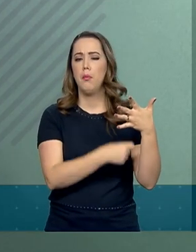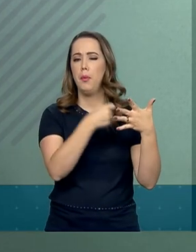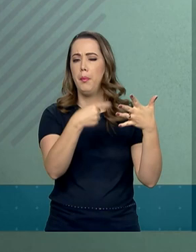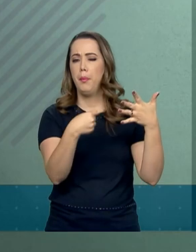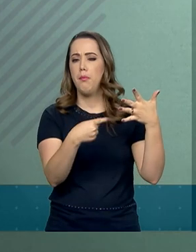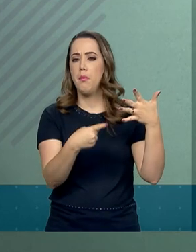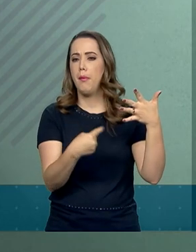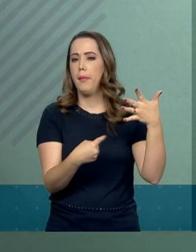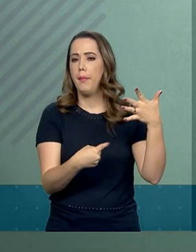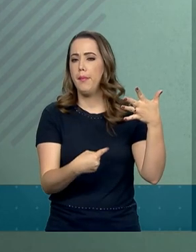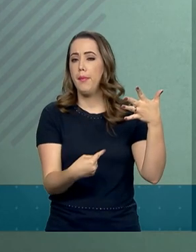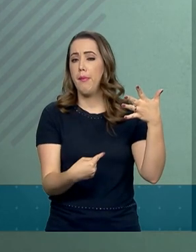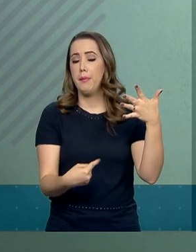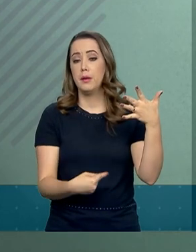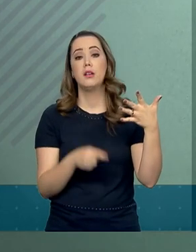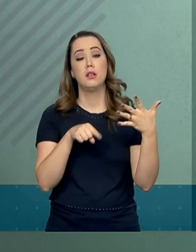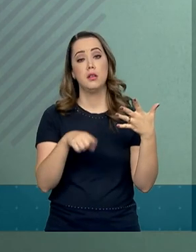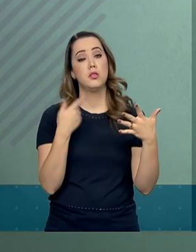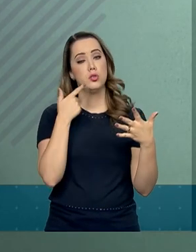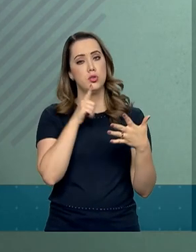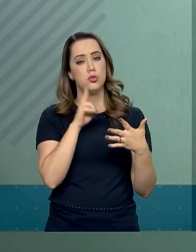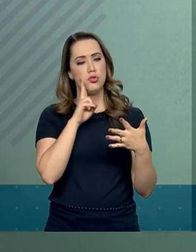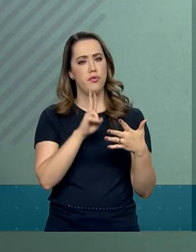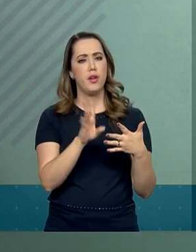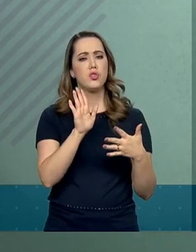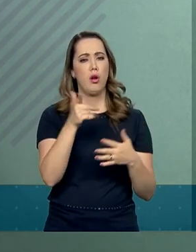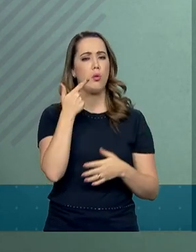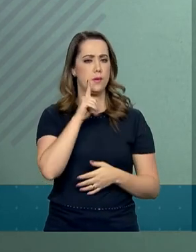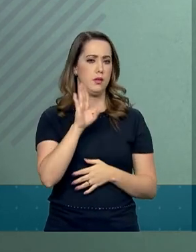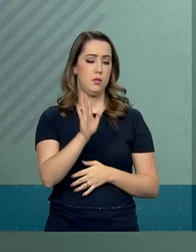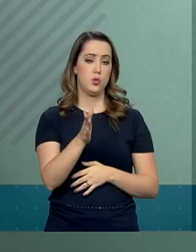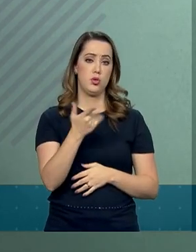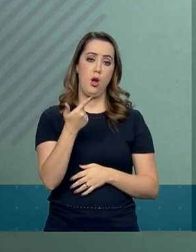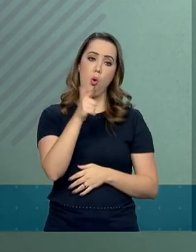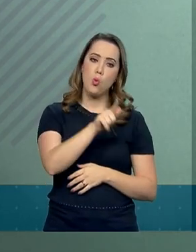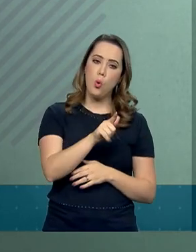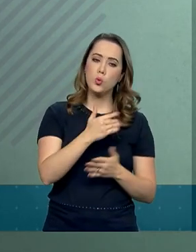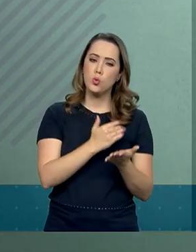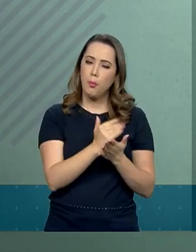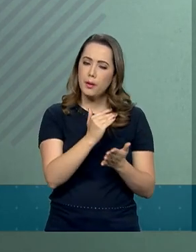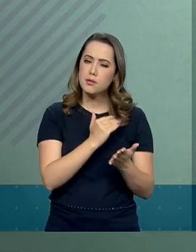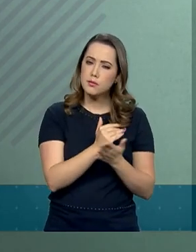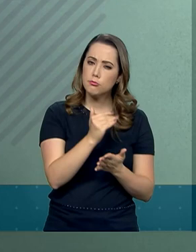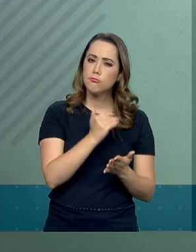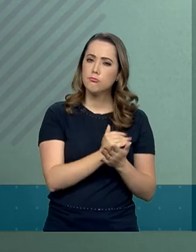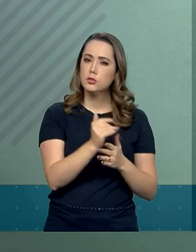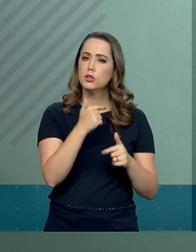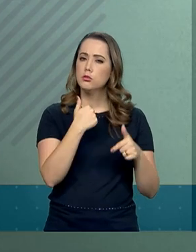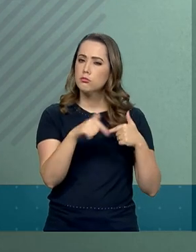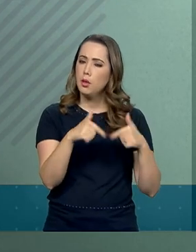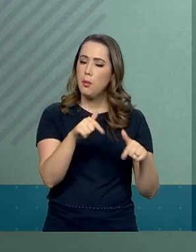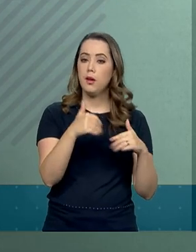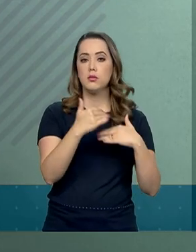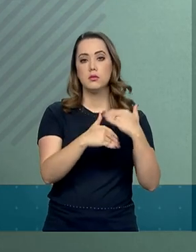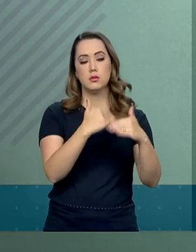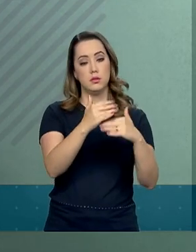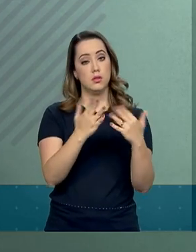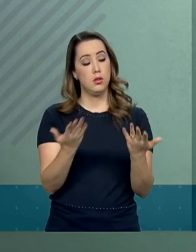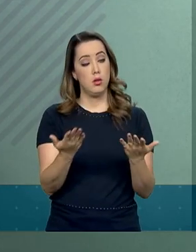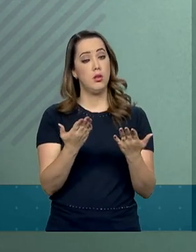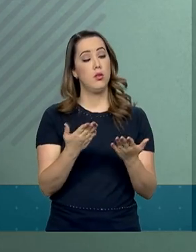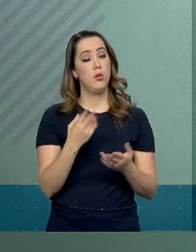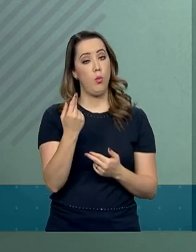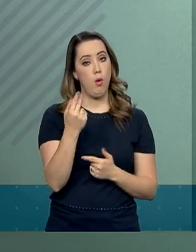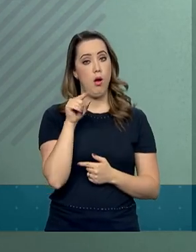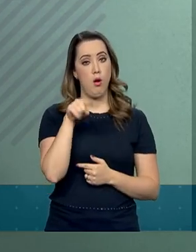já conquistar alguns deles e outros já iniciados a sua conquista pelo primeiro passo 1 esta grande